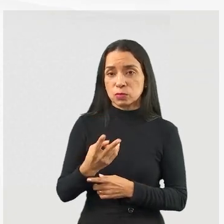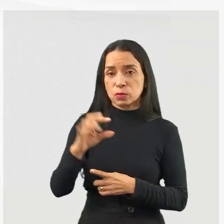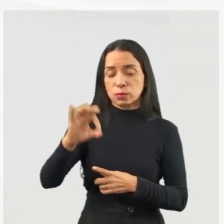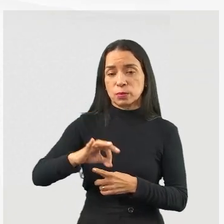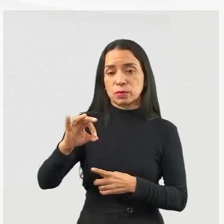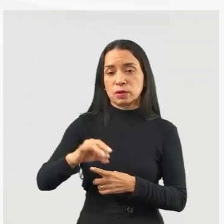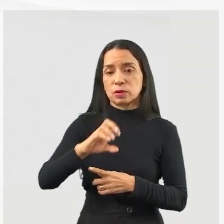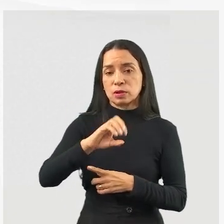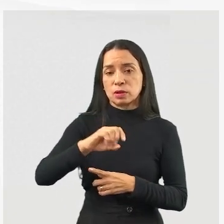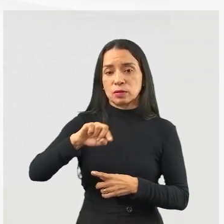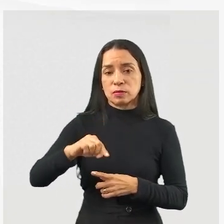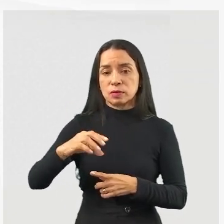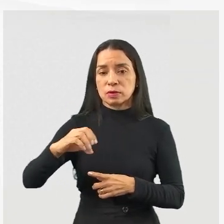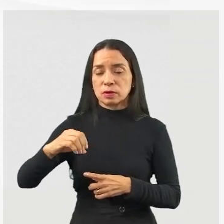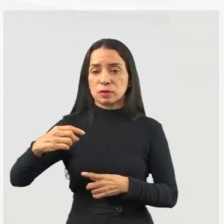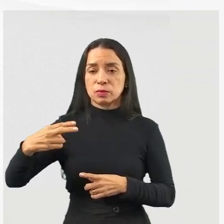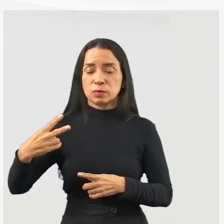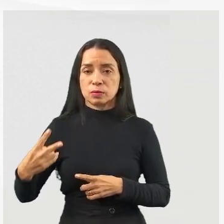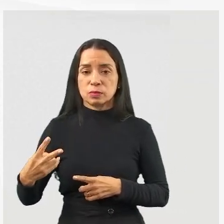0,02. Tá?